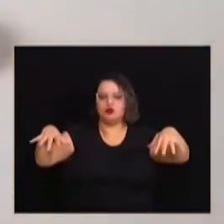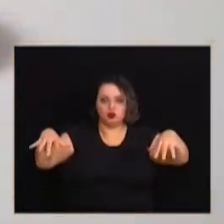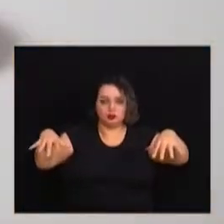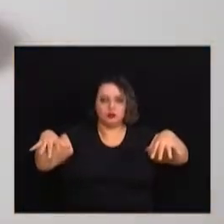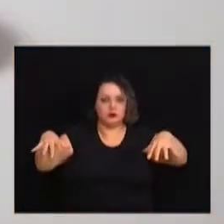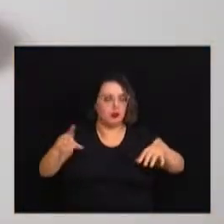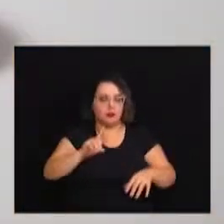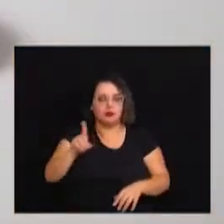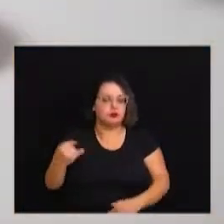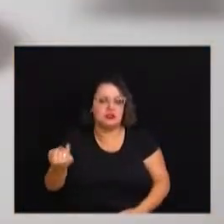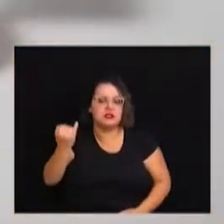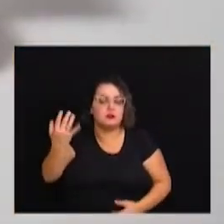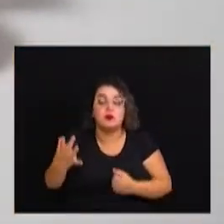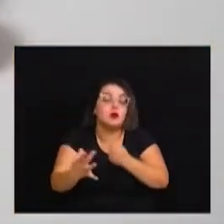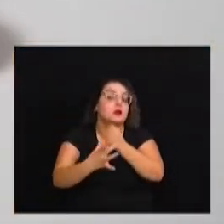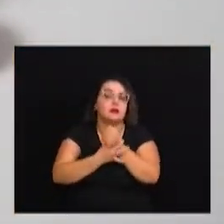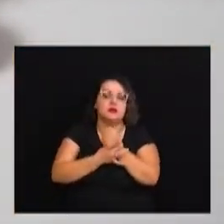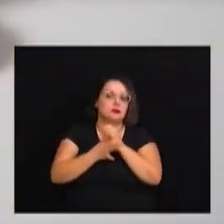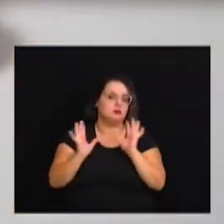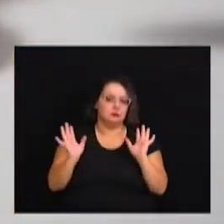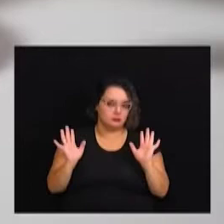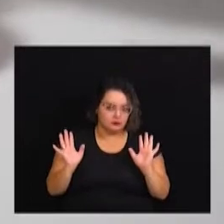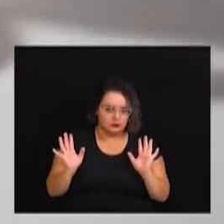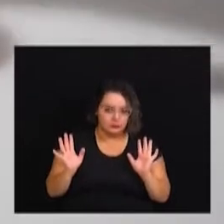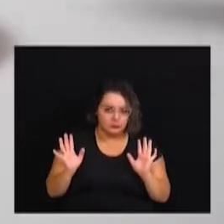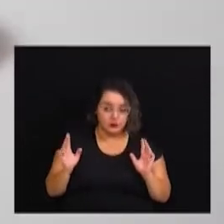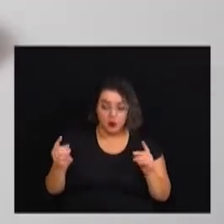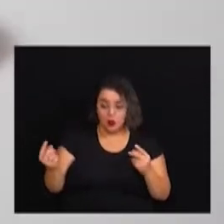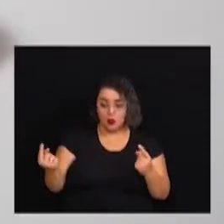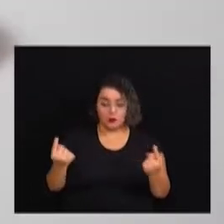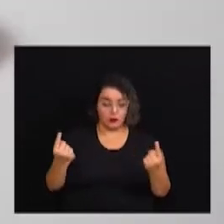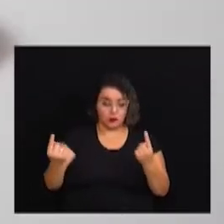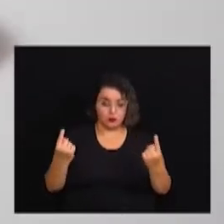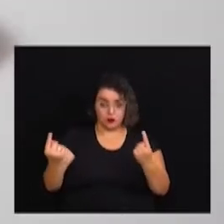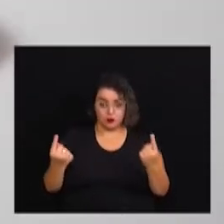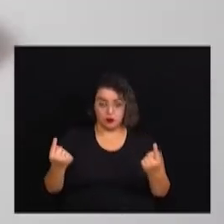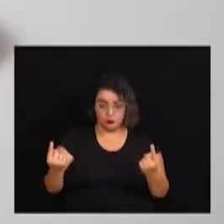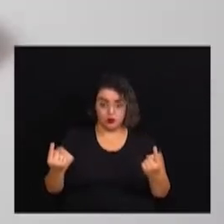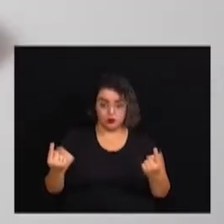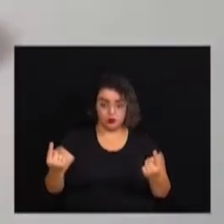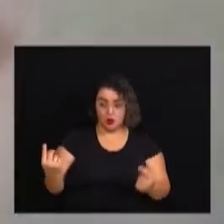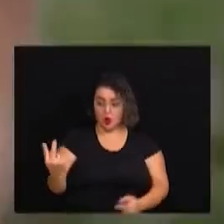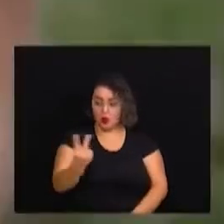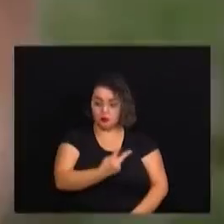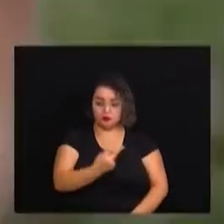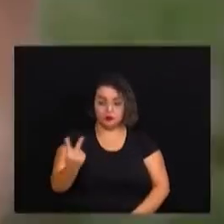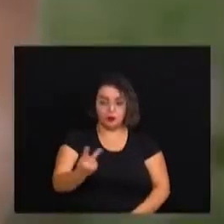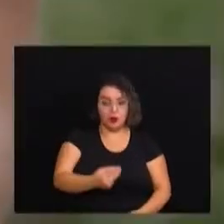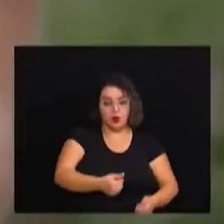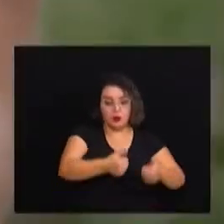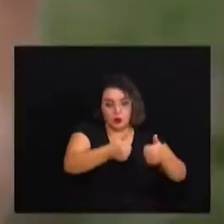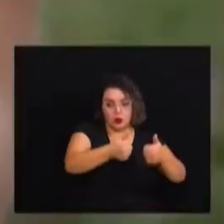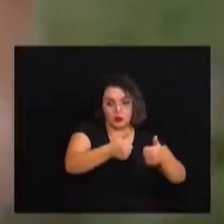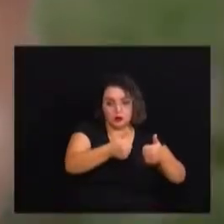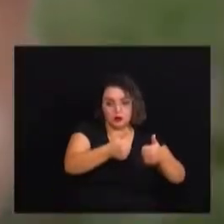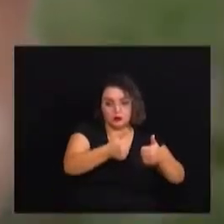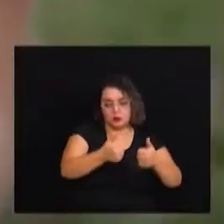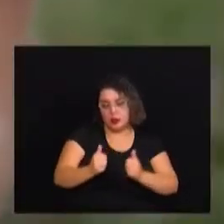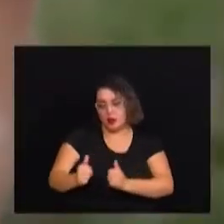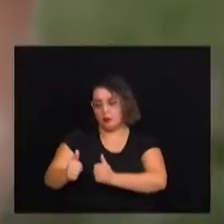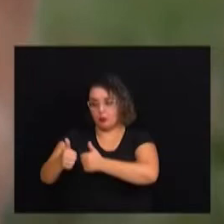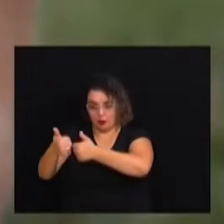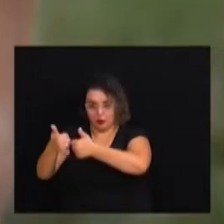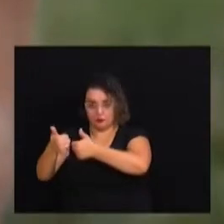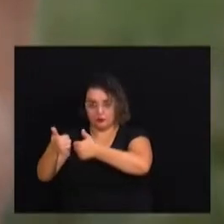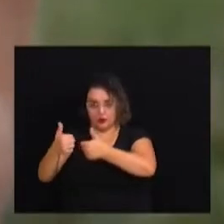essa necessidade de segurança. Os dois possuem pontos positivos, que é, se